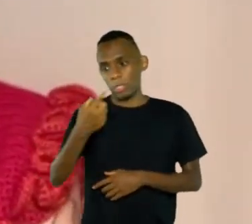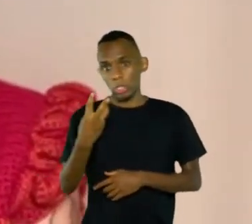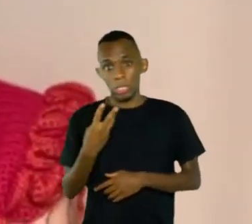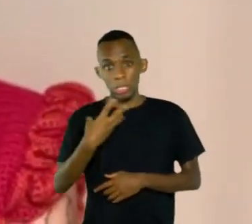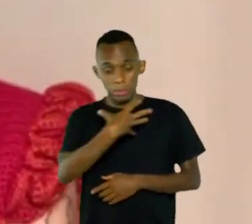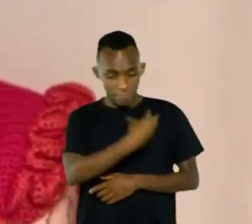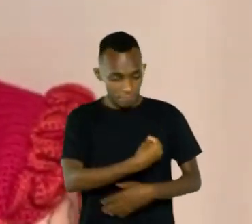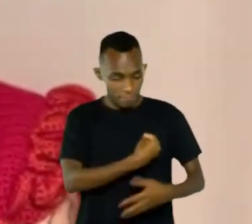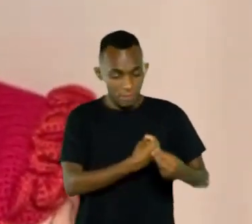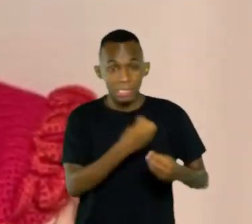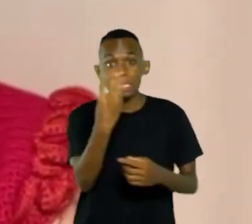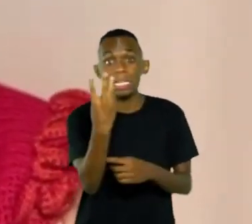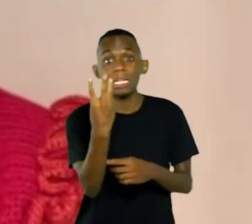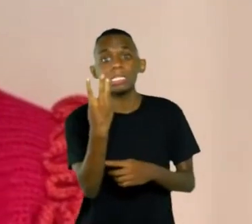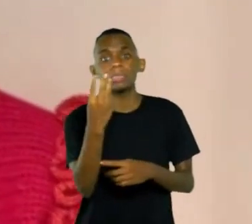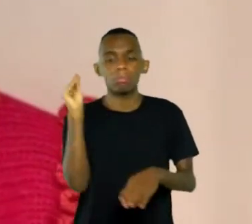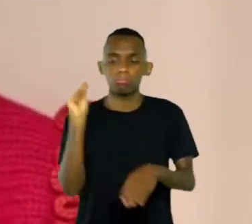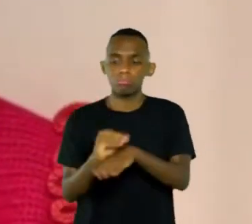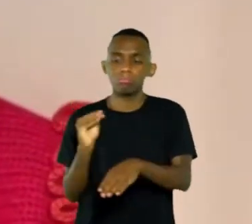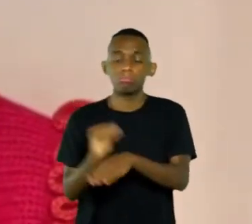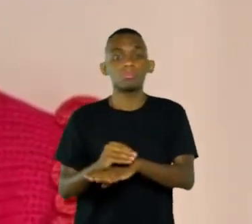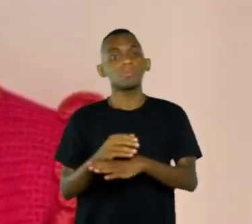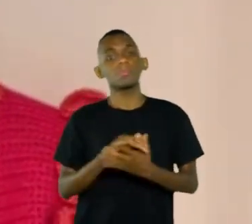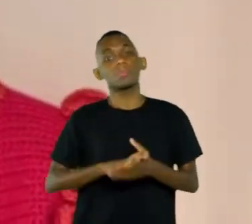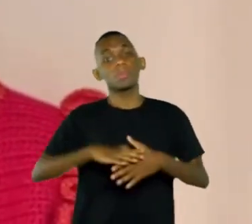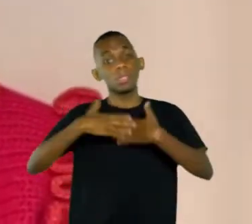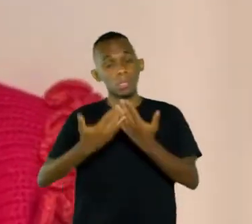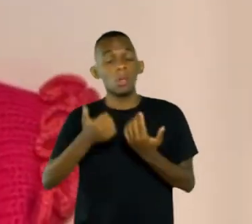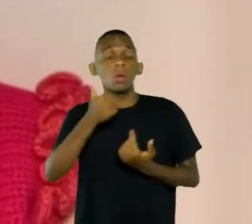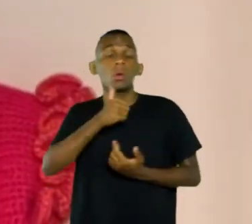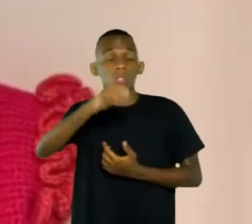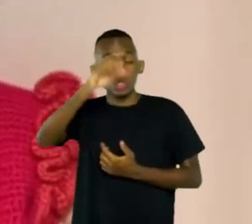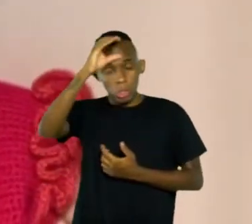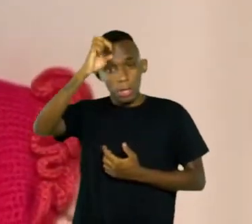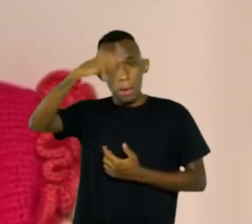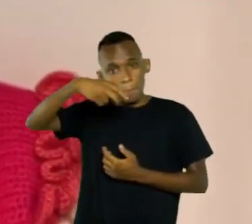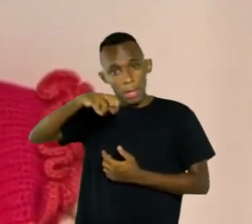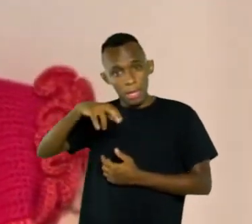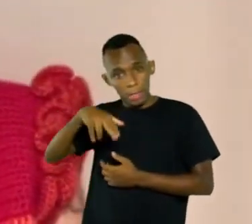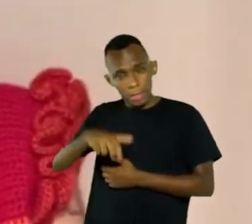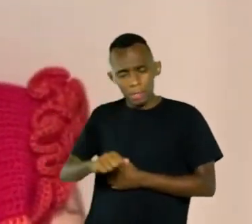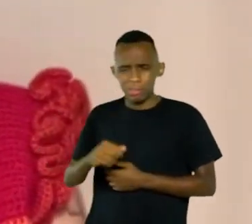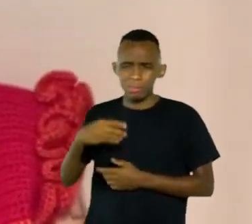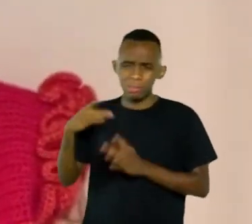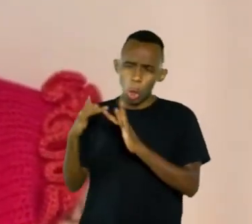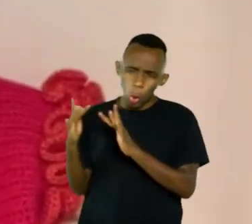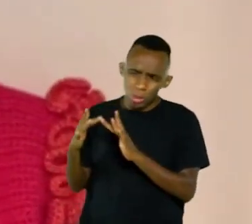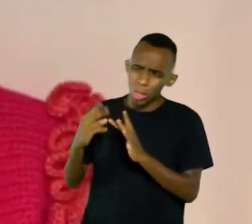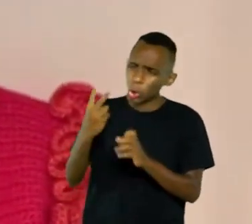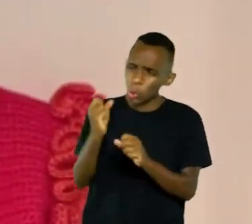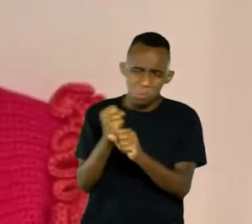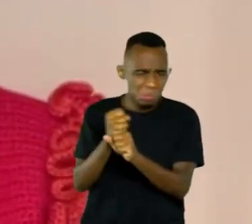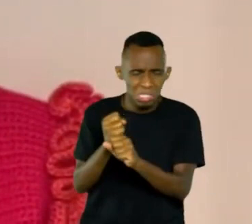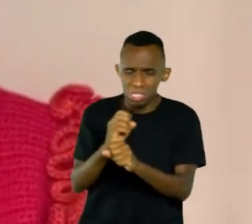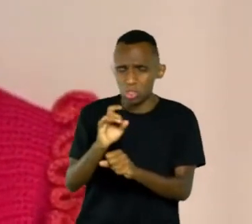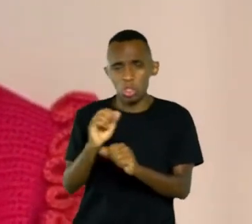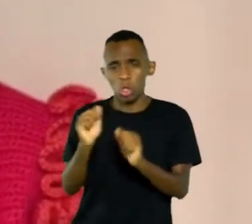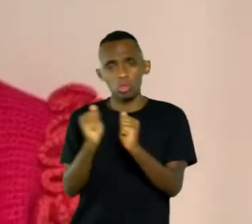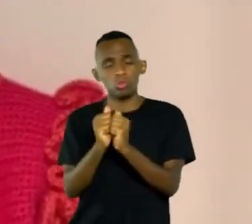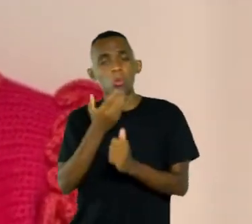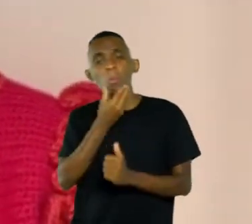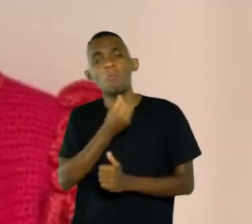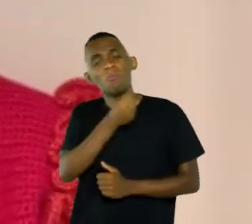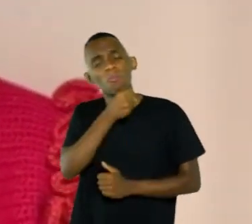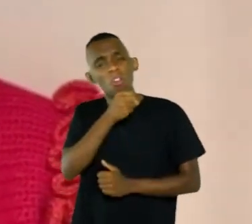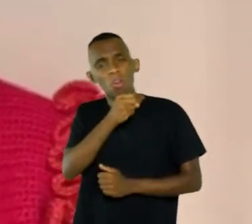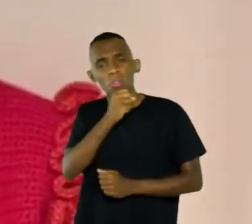filhos para criar. Então, a tia Marina, ela conviveu com meu avô 2 aninhos, né? Ela não lembra do vovô Lindolfo. E